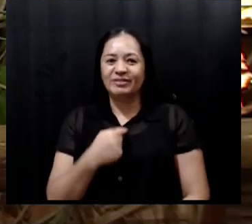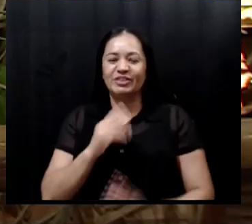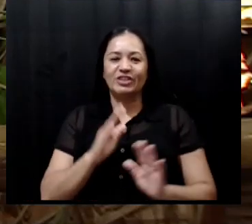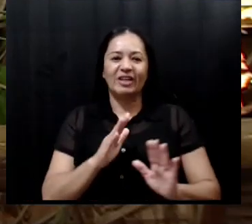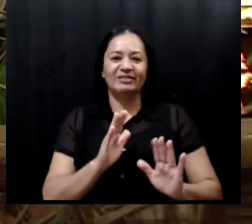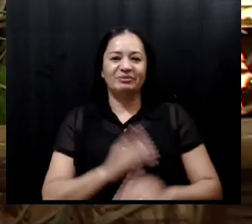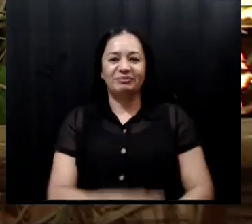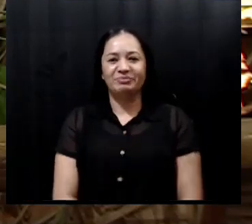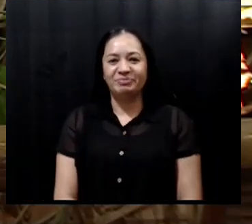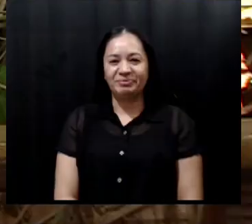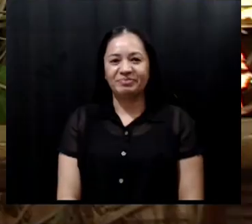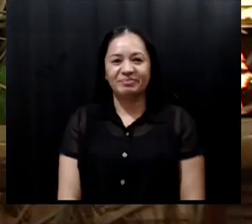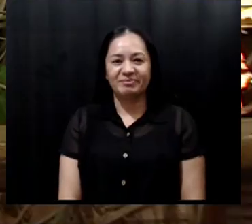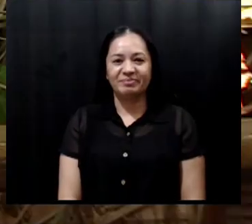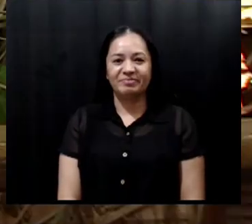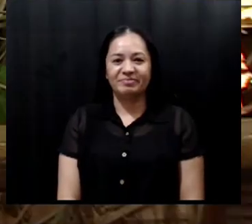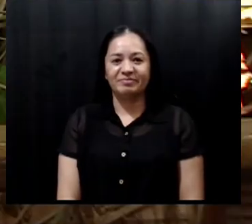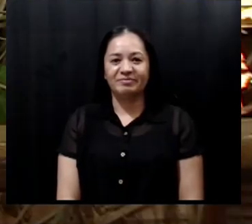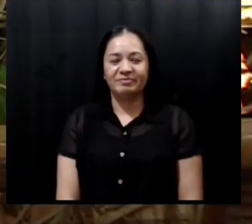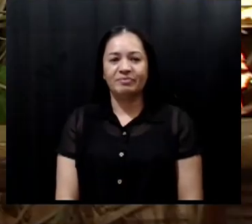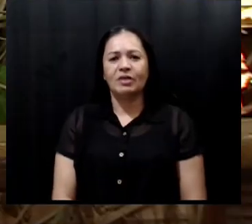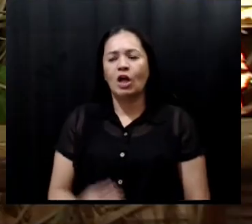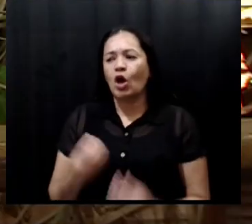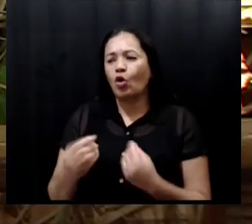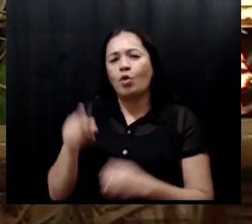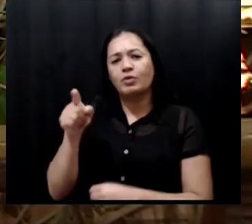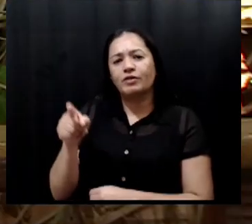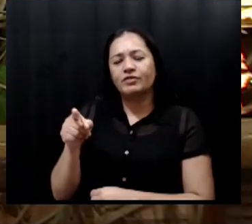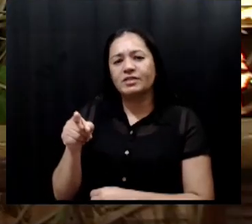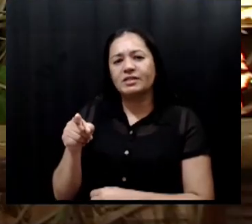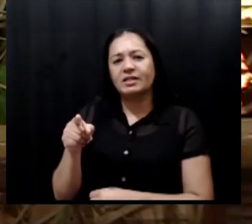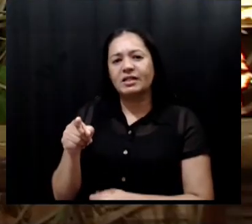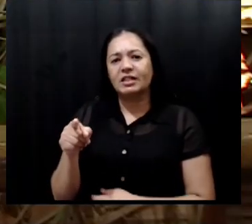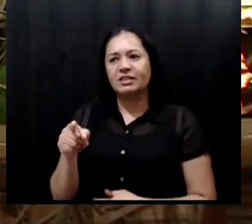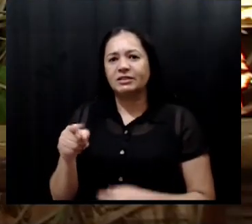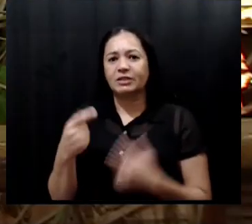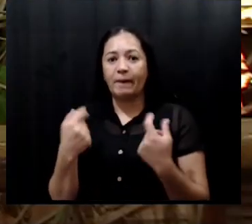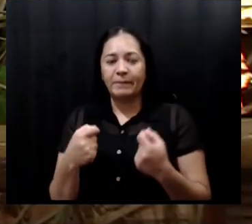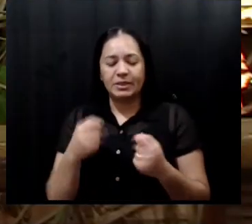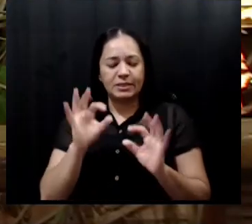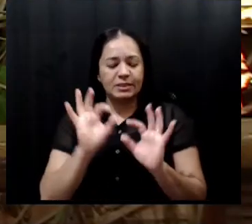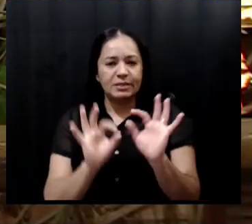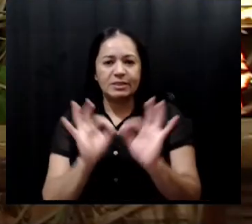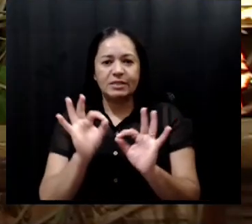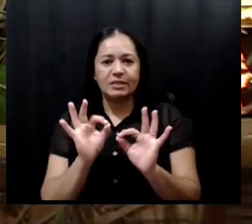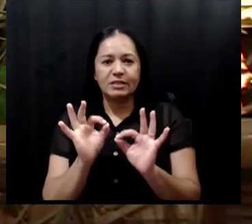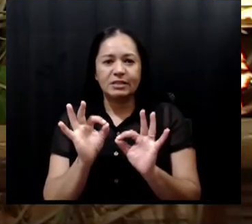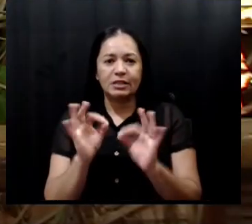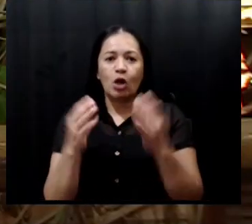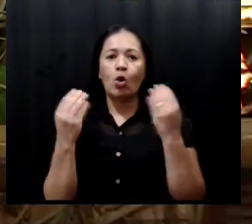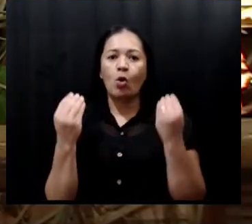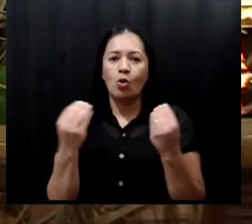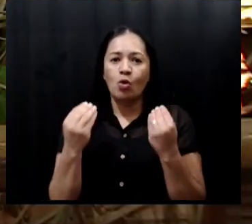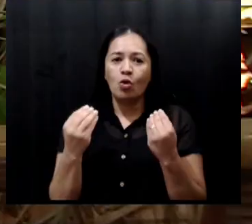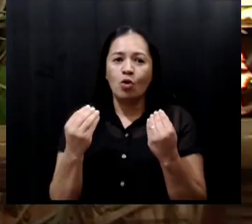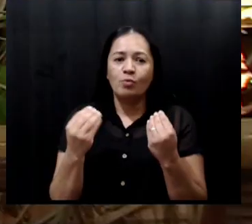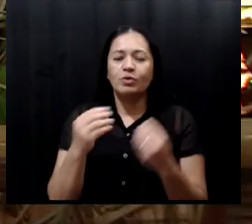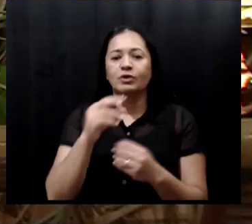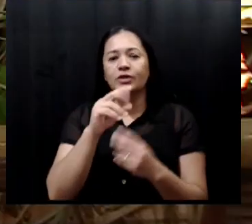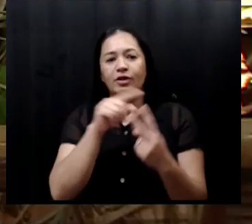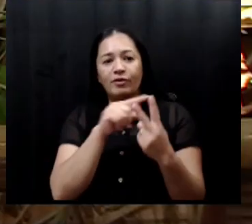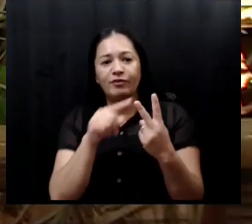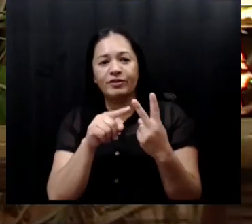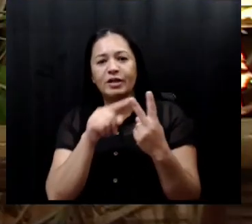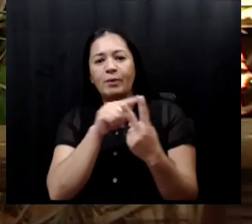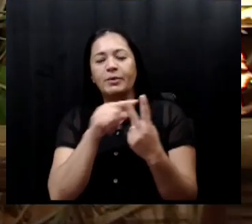E Então... como que é para você essa questão de, olha, você tem que se organizar, que parte fica então para o Vinícius, que parte fica para você,